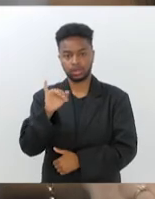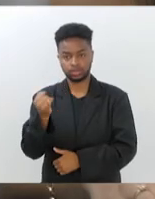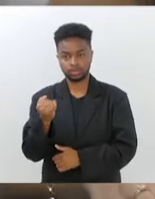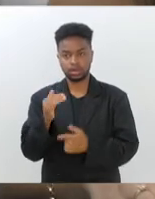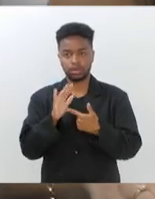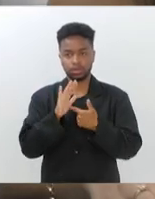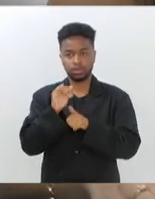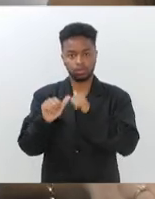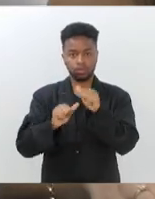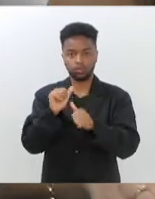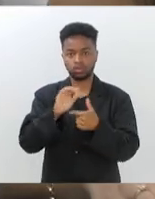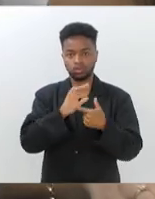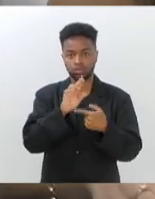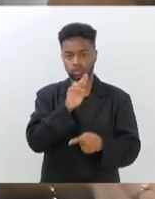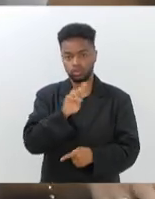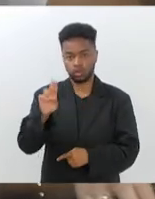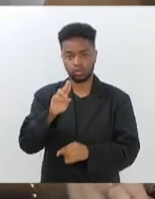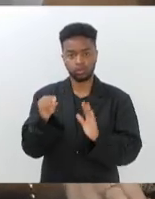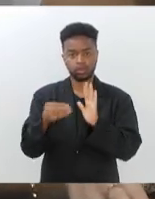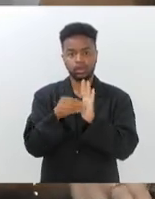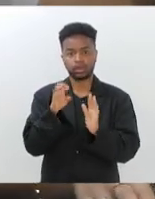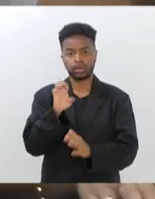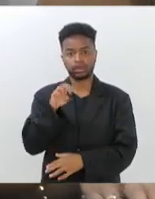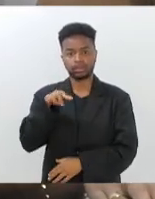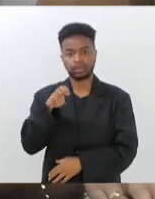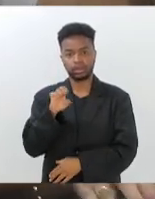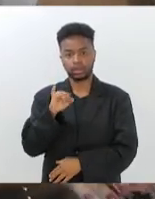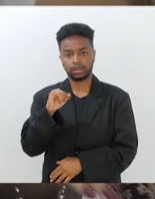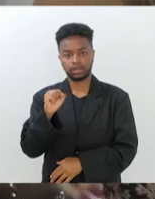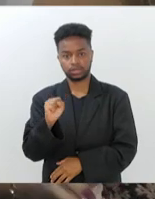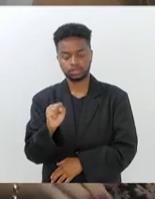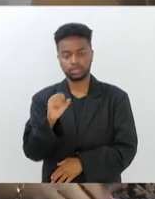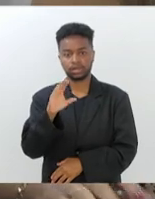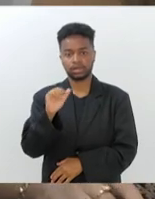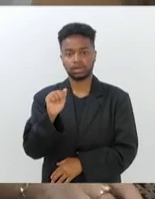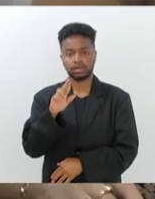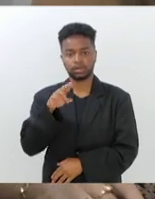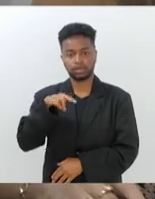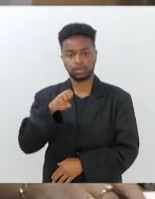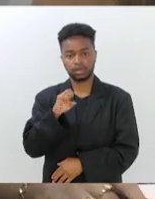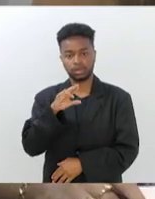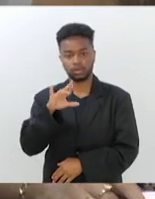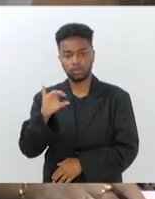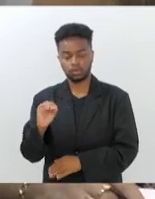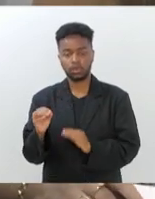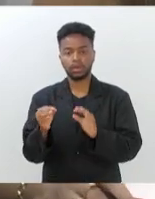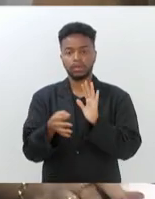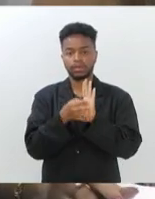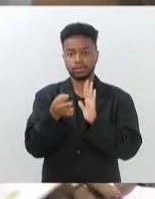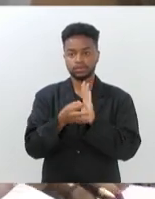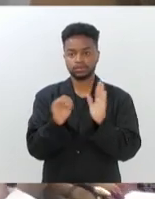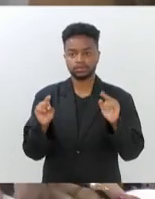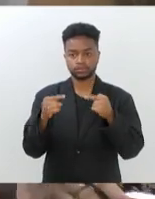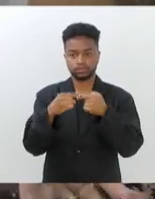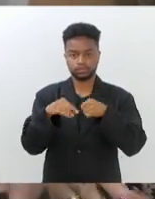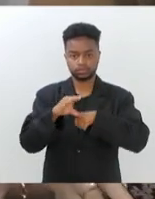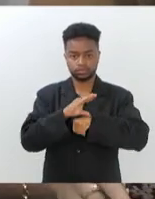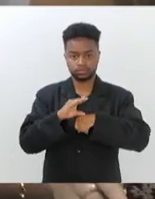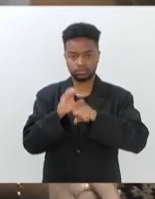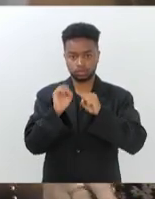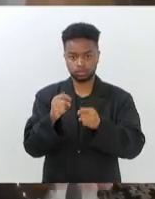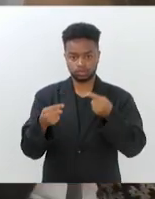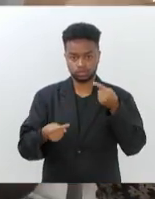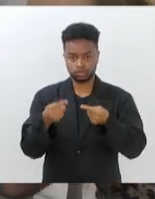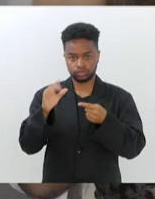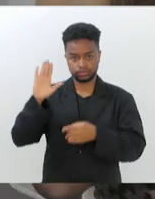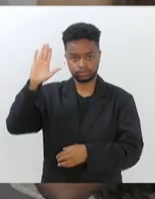Dr Eneas Carneiro Cap erge o parecer é pela constitucionalidade para discutir em discussão para discutir